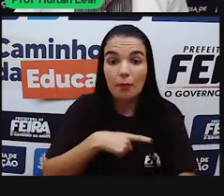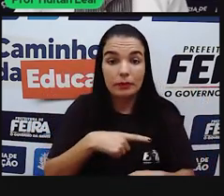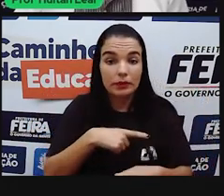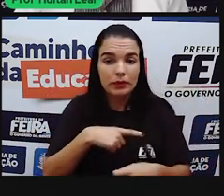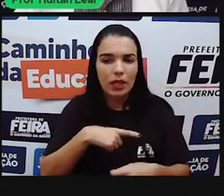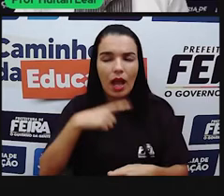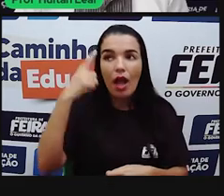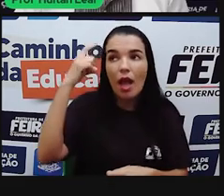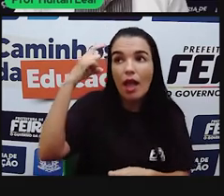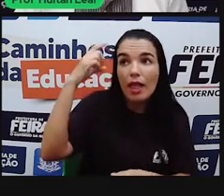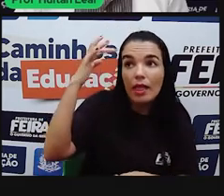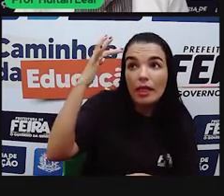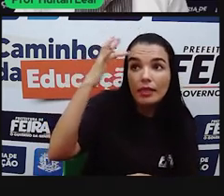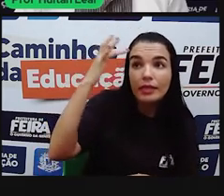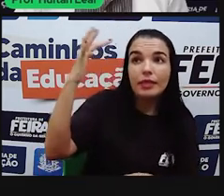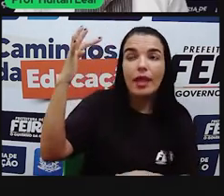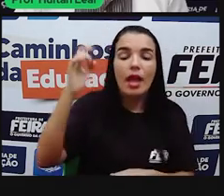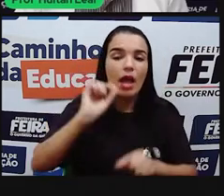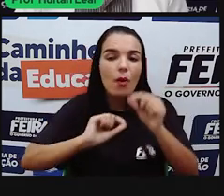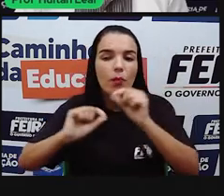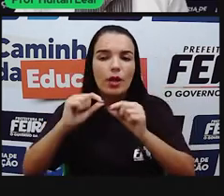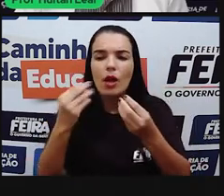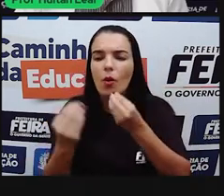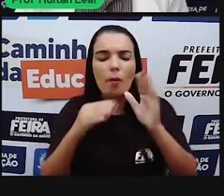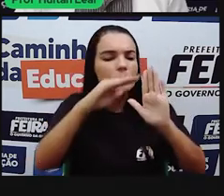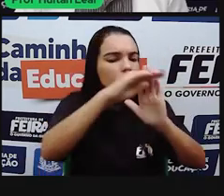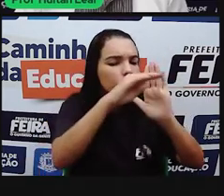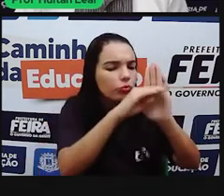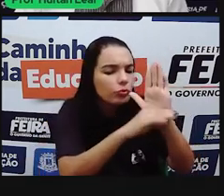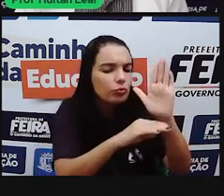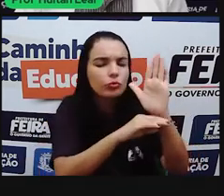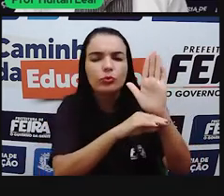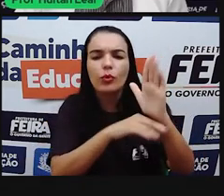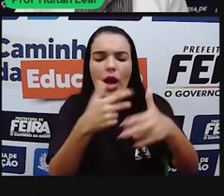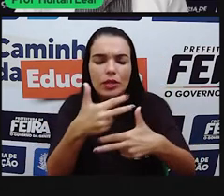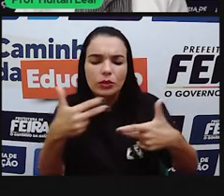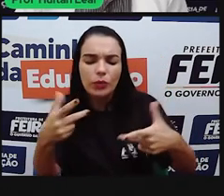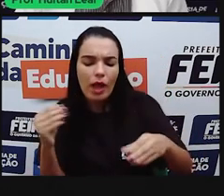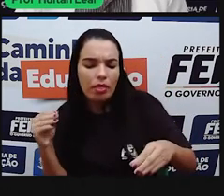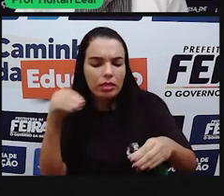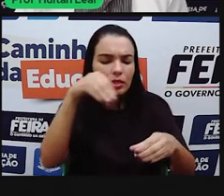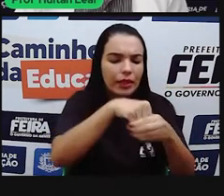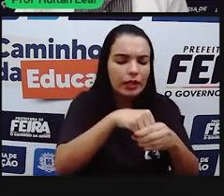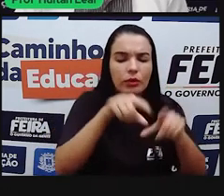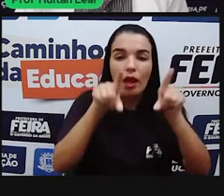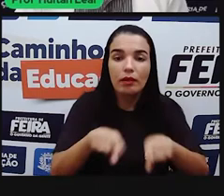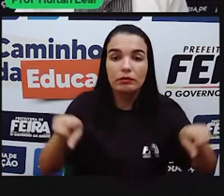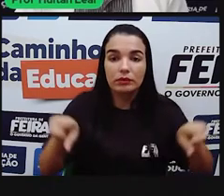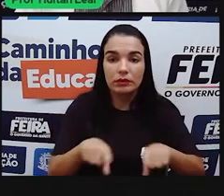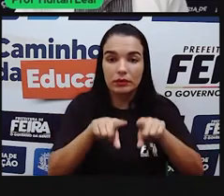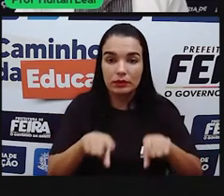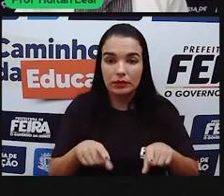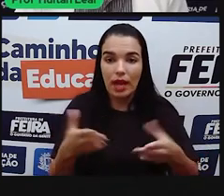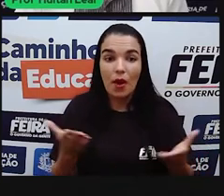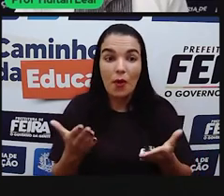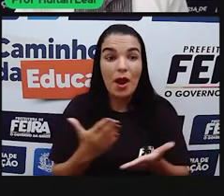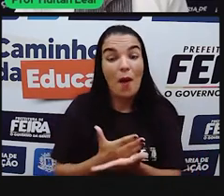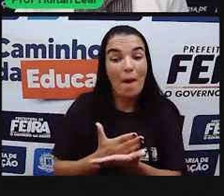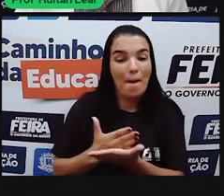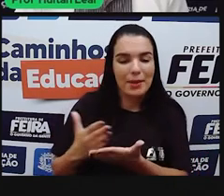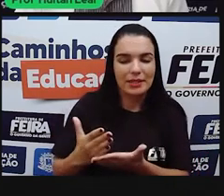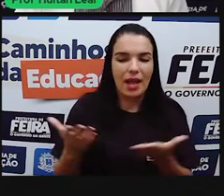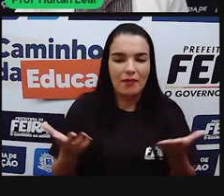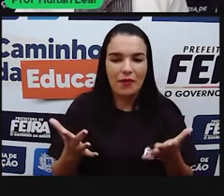ter uma ideia da sua estrutura, dos seus elementos, dos elementos que compõem a canção. Para começar, eu